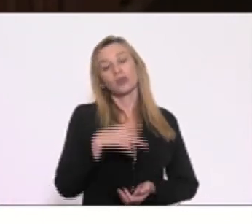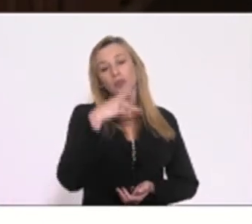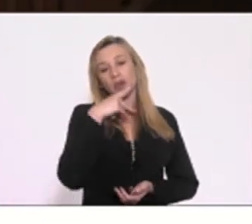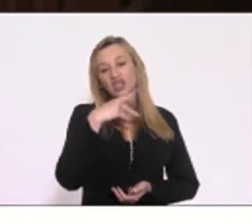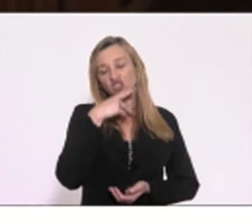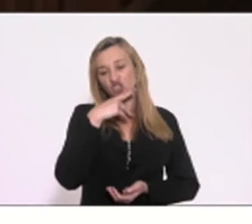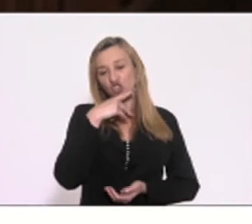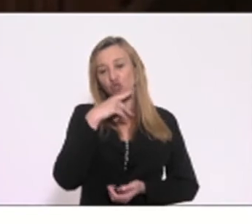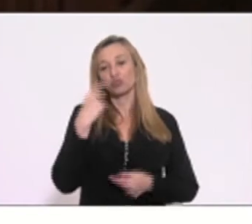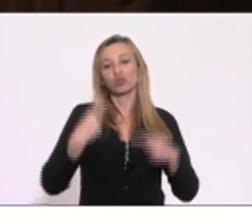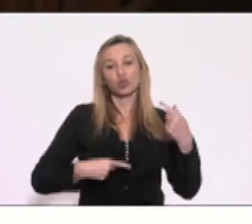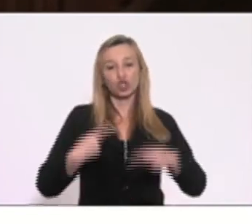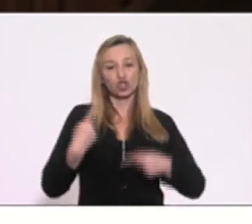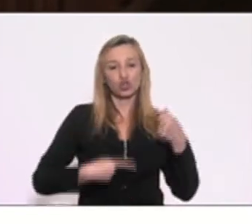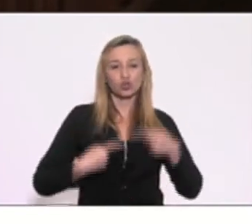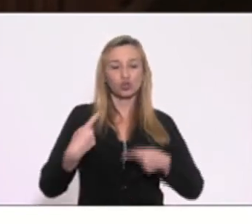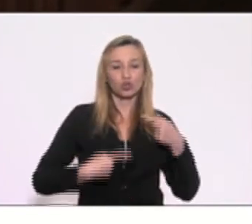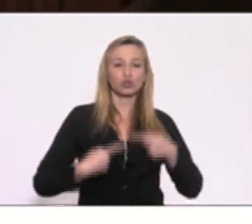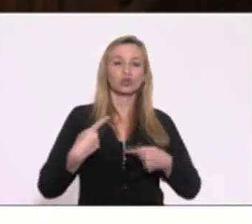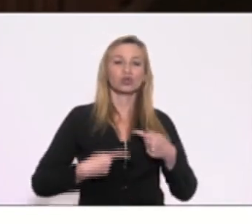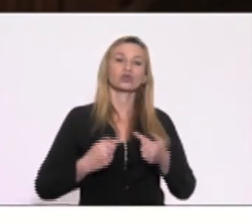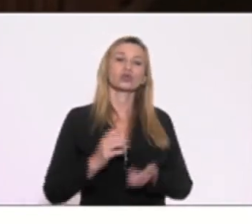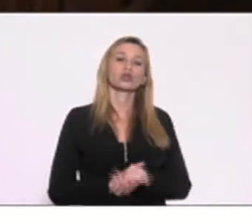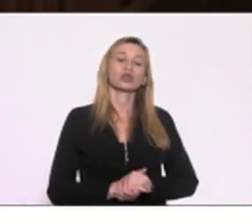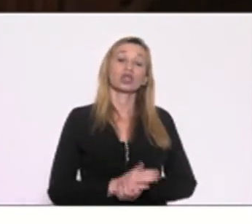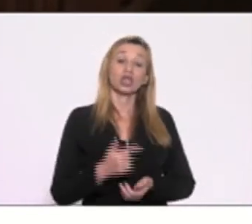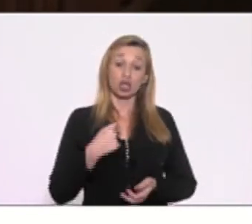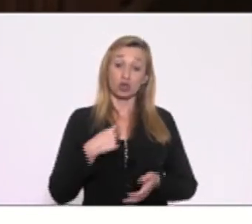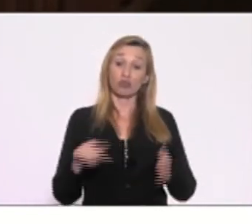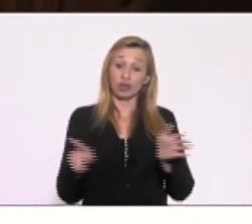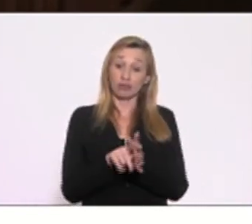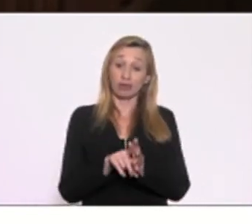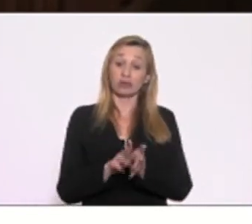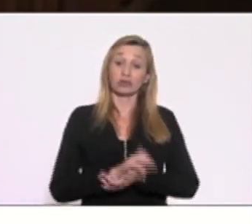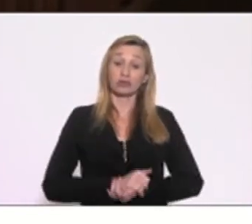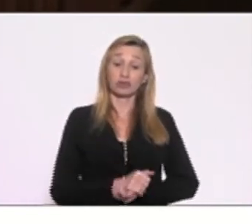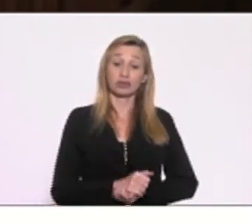partido político a qual pertenço,